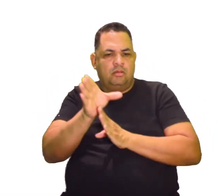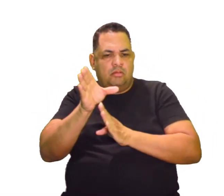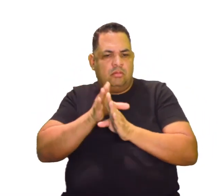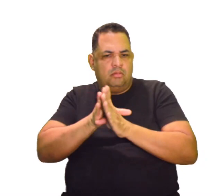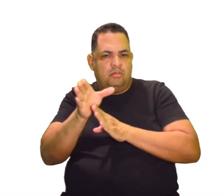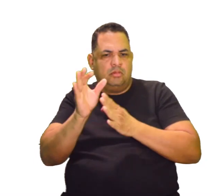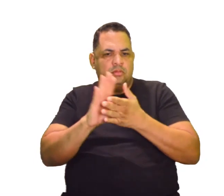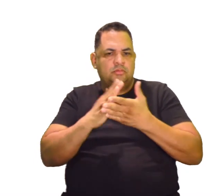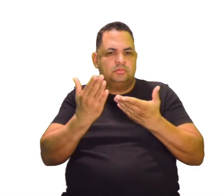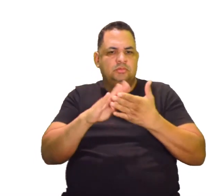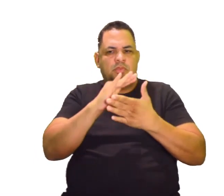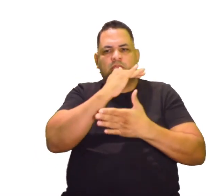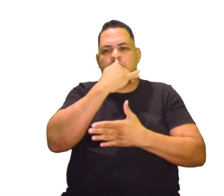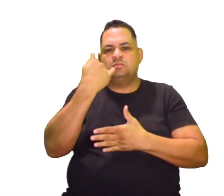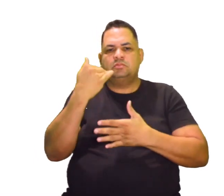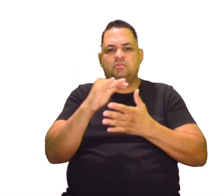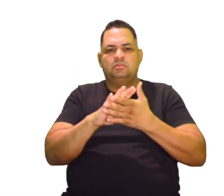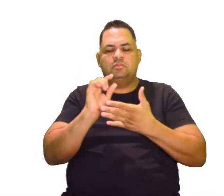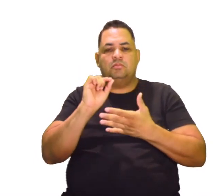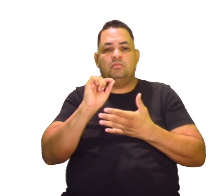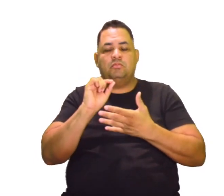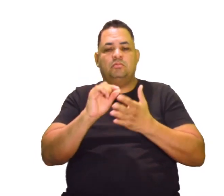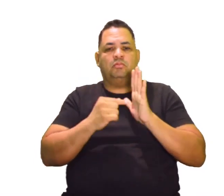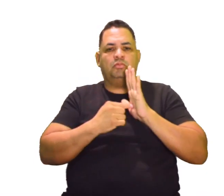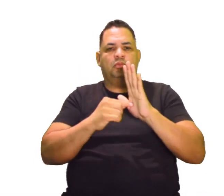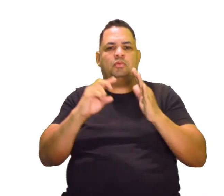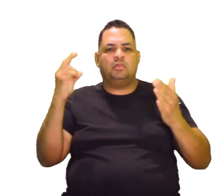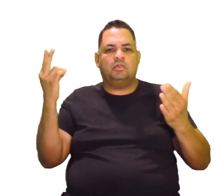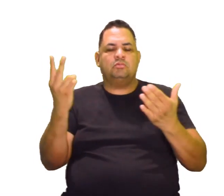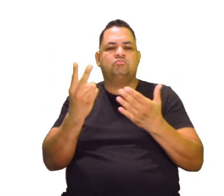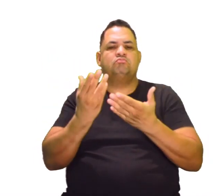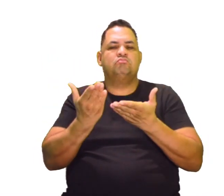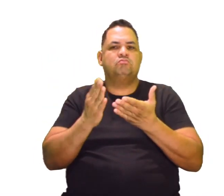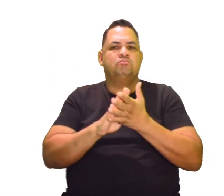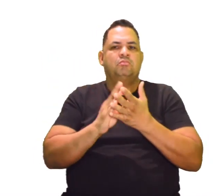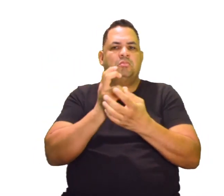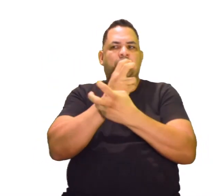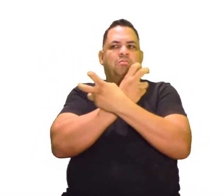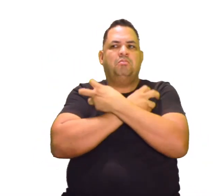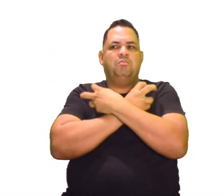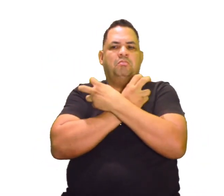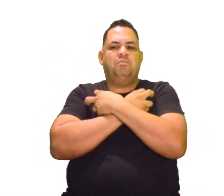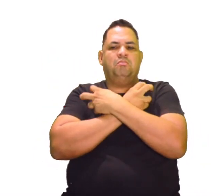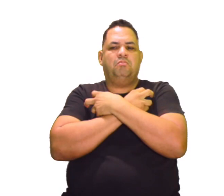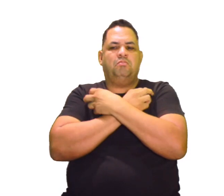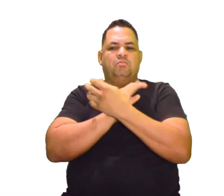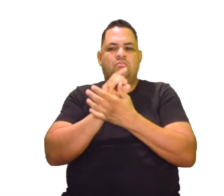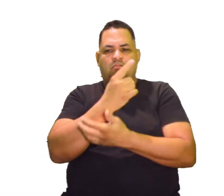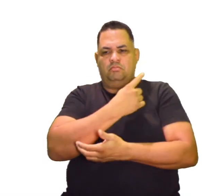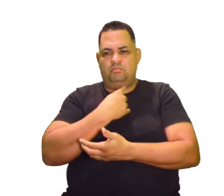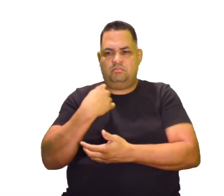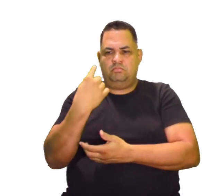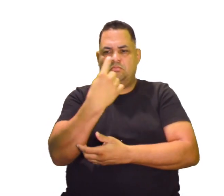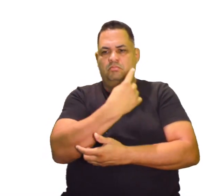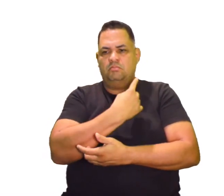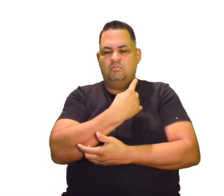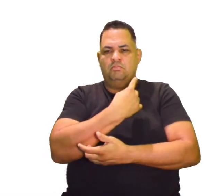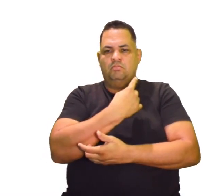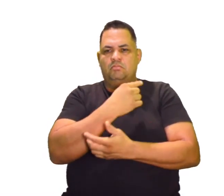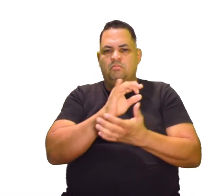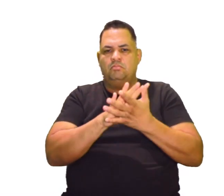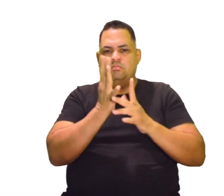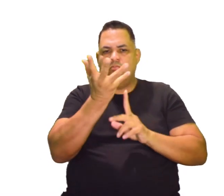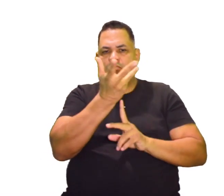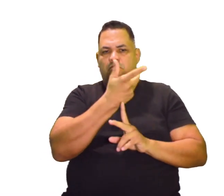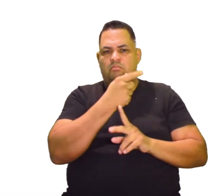mortos ou para demonstrar o efeito de algum faraó. Então, nós podemos afirmar que as artes não